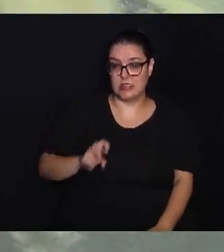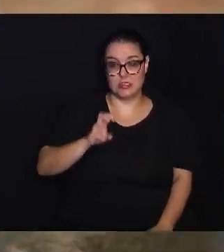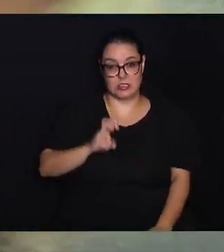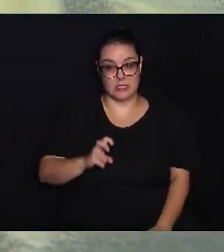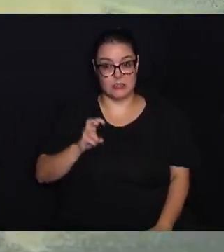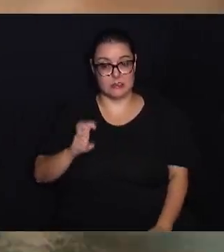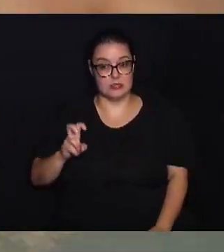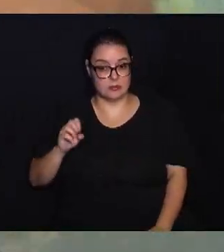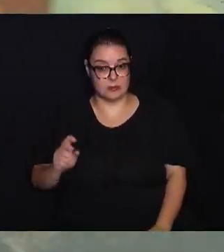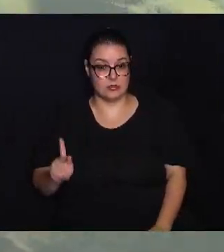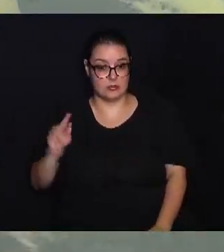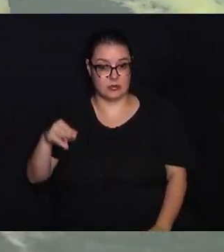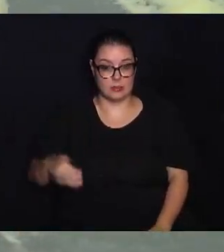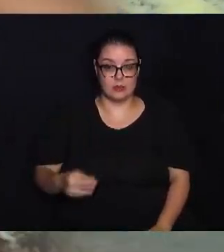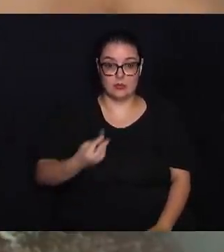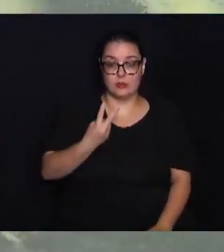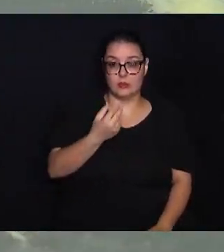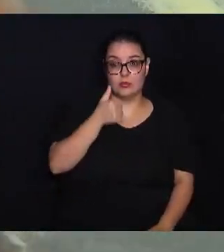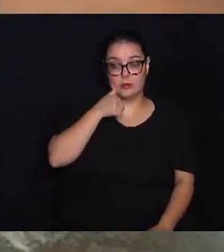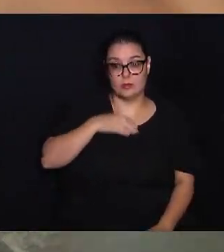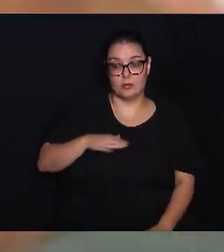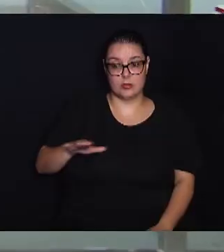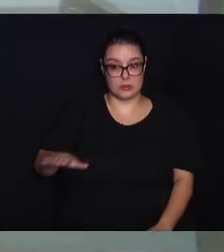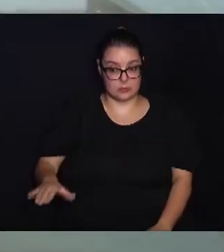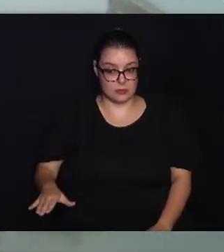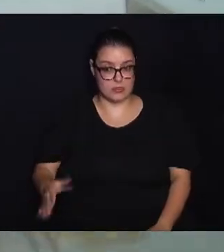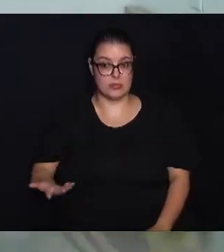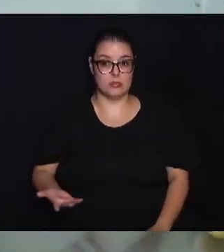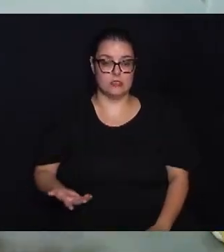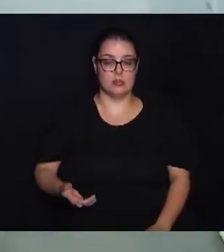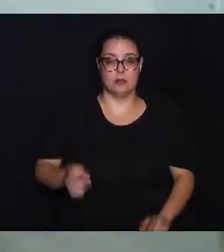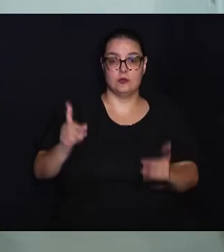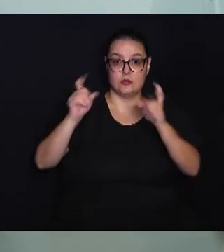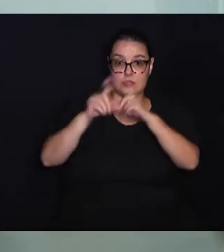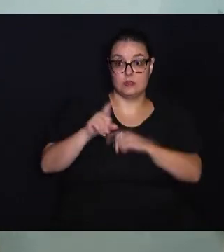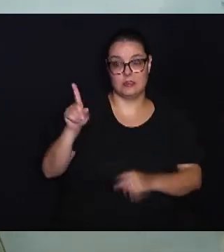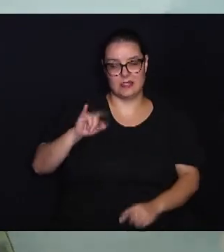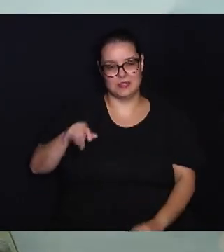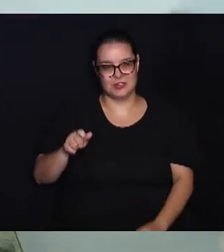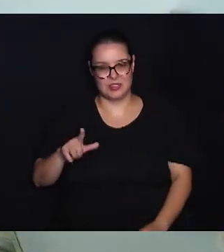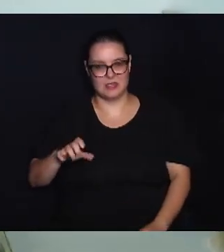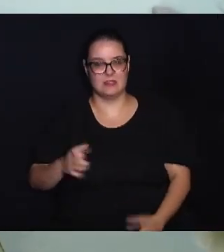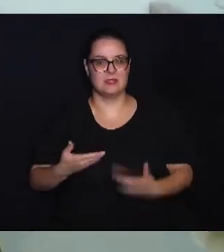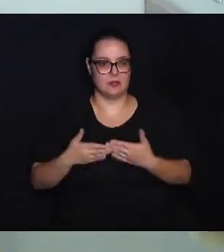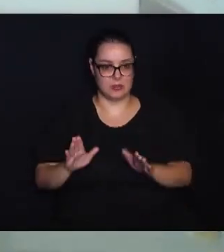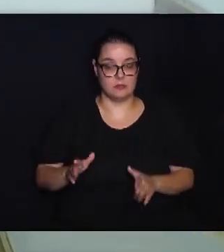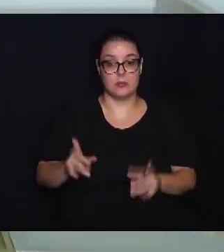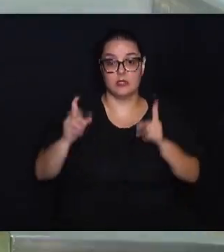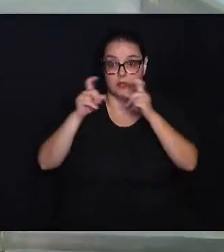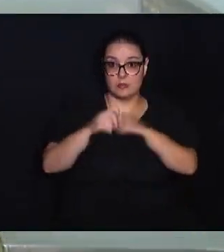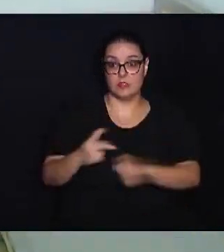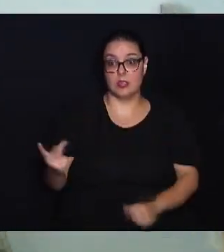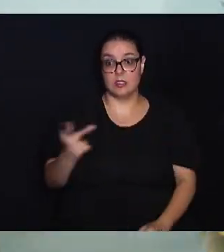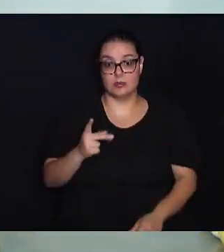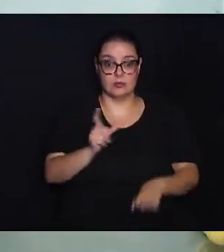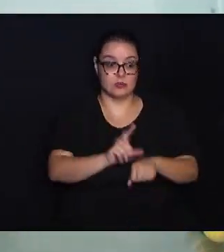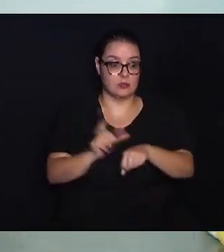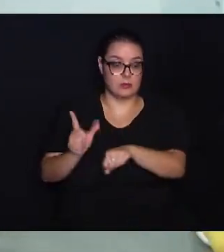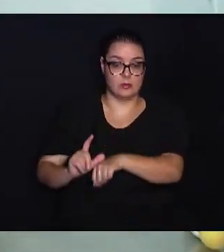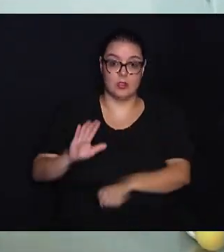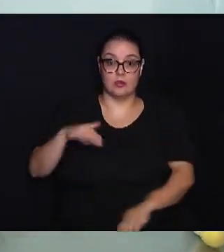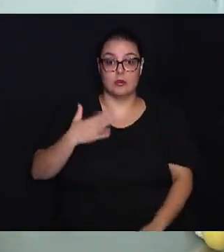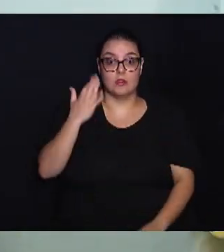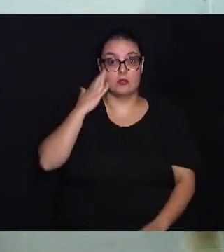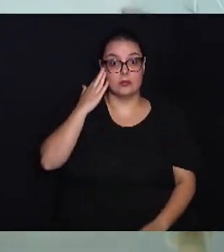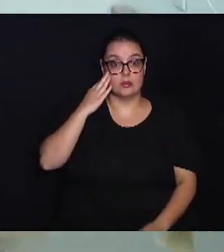550 km ele tem duas filhas pequenas tava difícil para ele ele tem uma unidade Bela capra em Jales e tava difícil para ele conciliar as